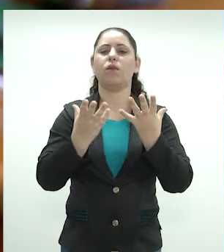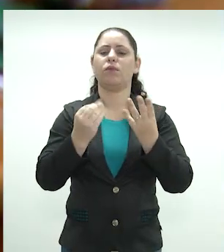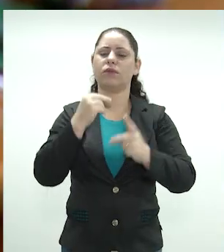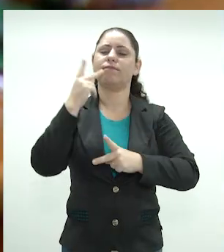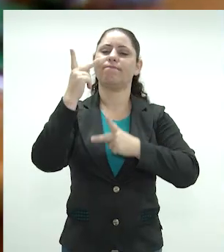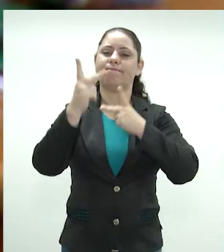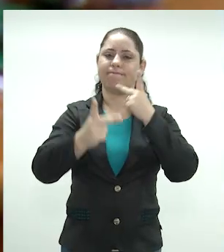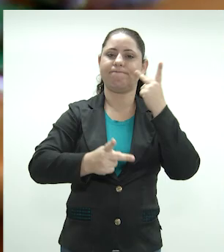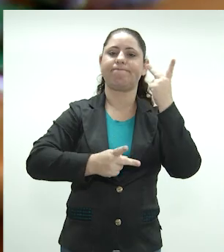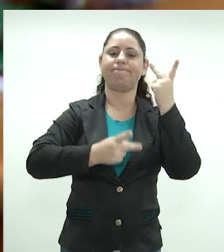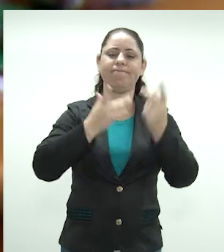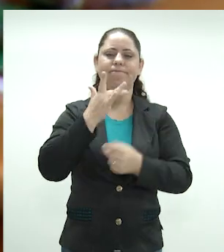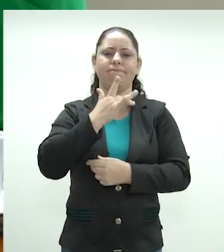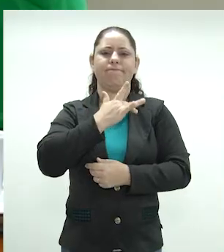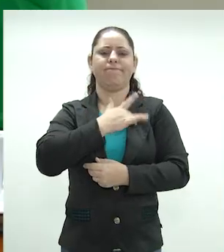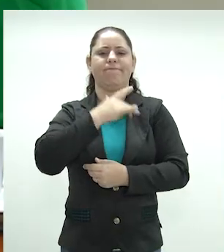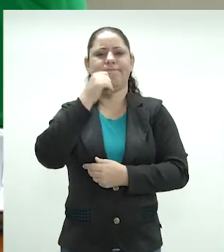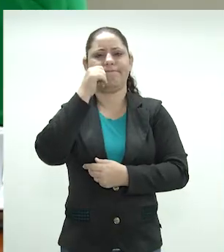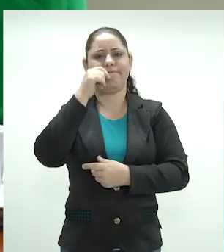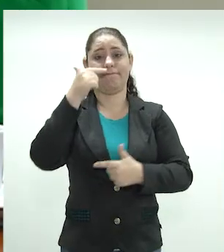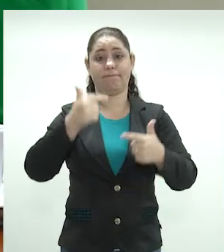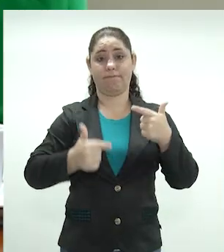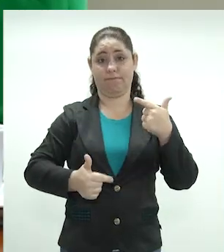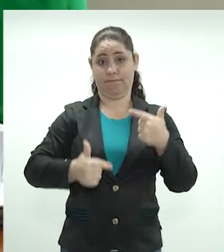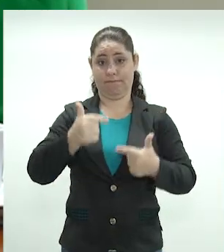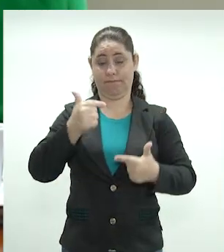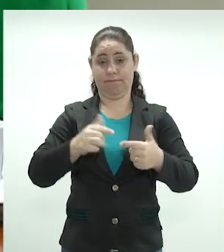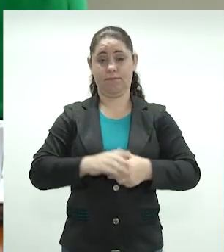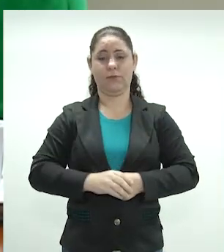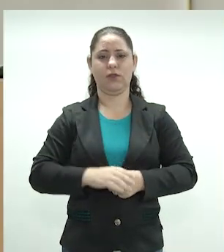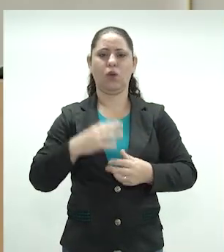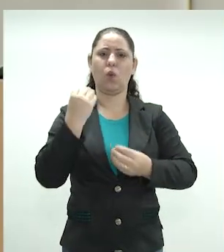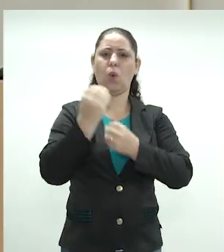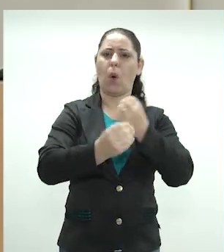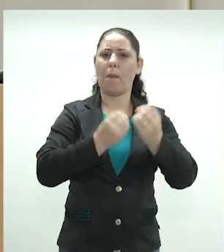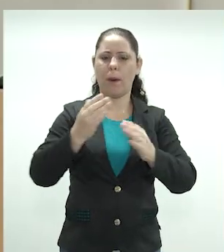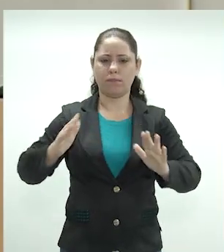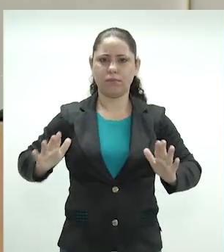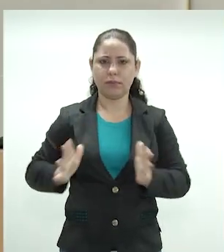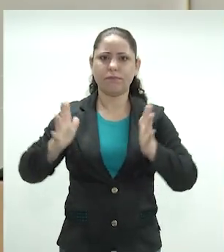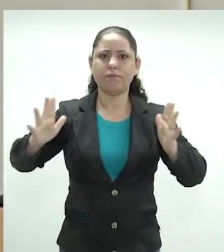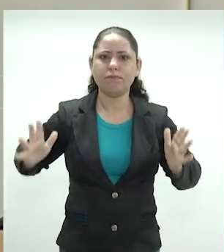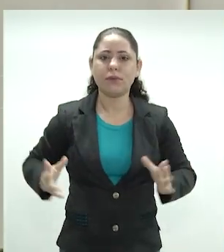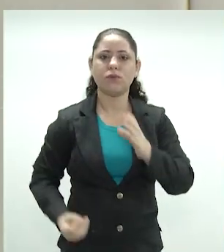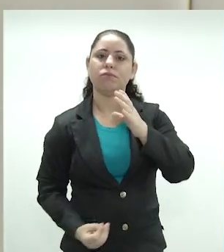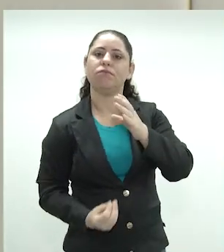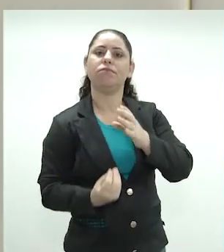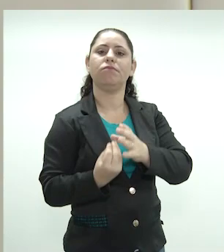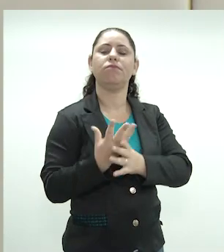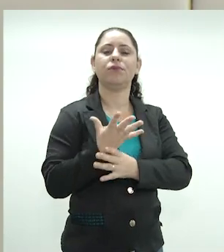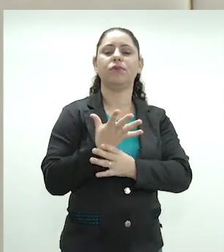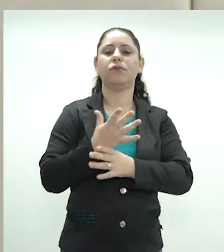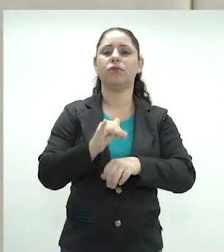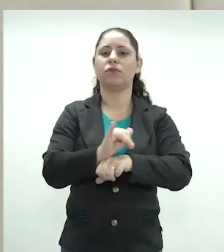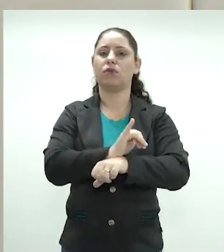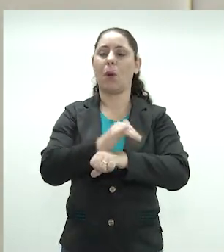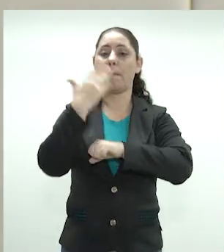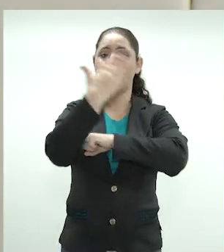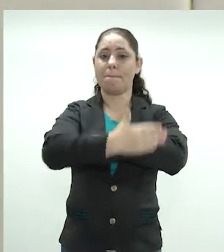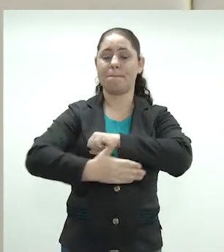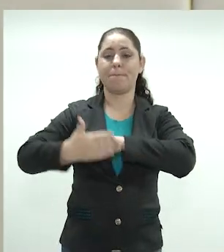Muito se fala na sensibilidade da mulher na política como propulsor da criação de ações